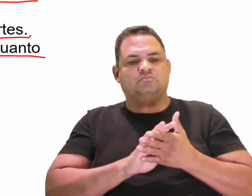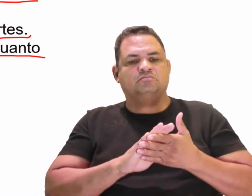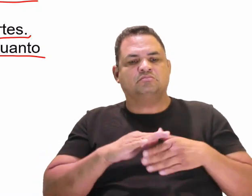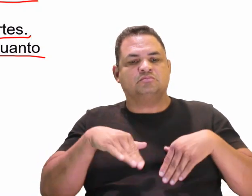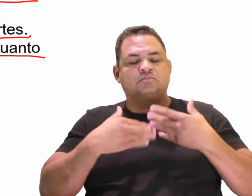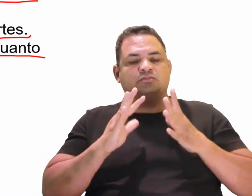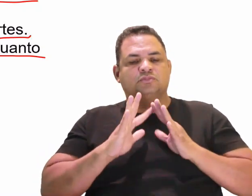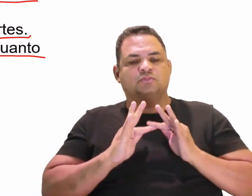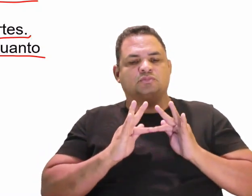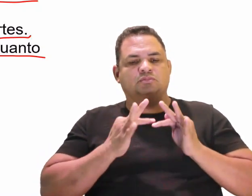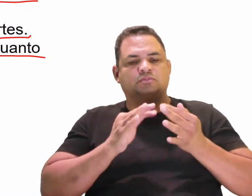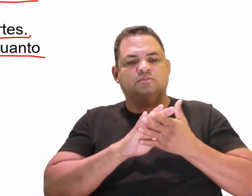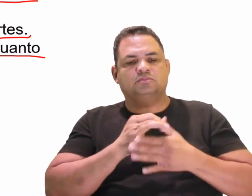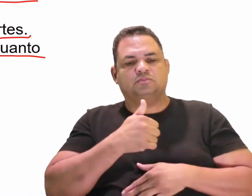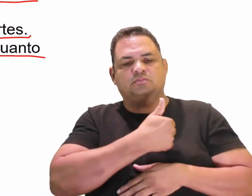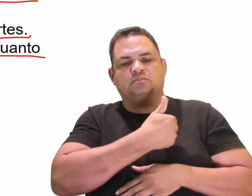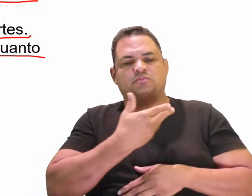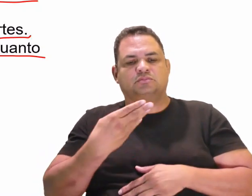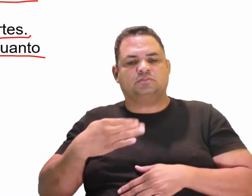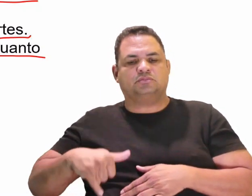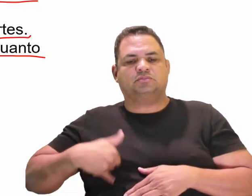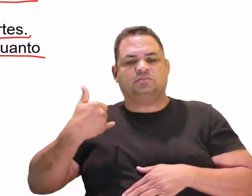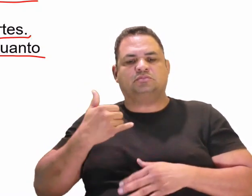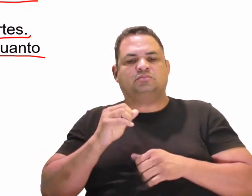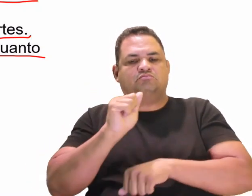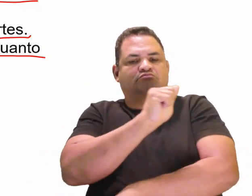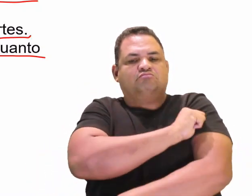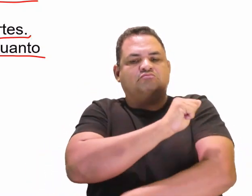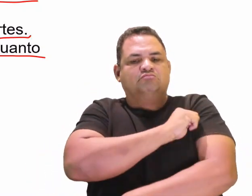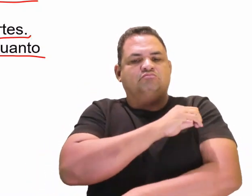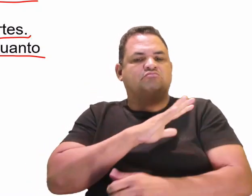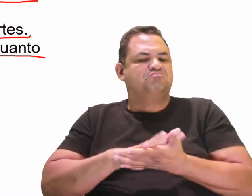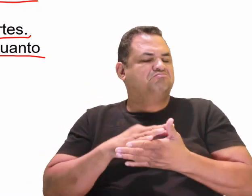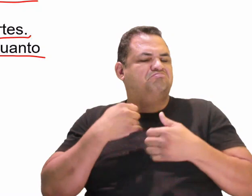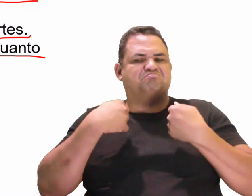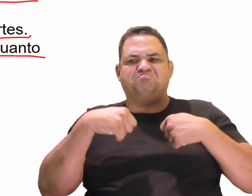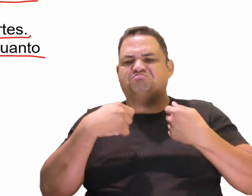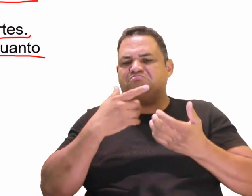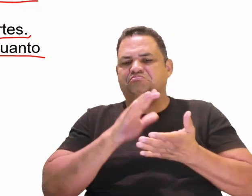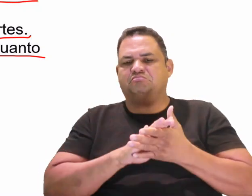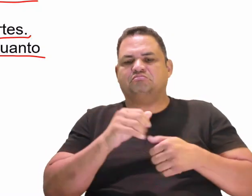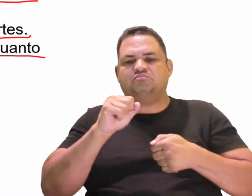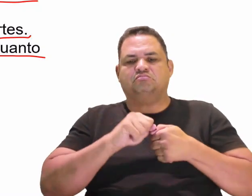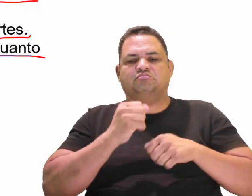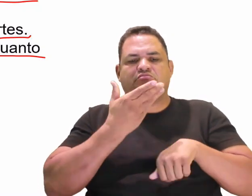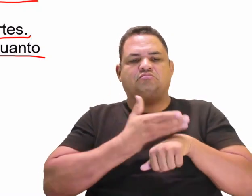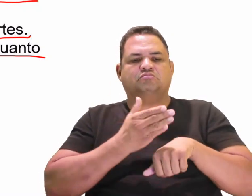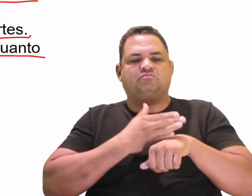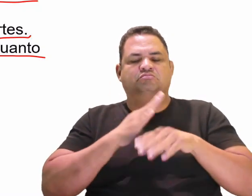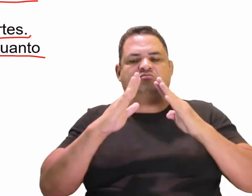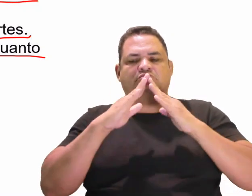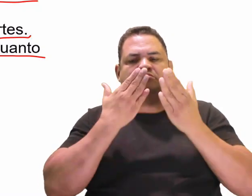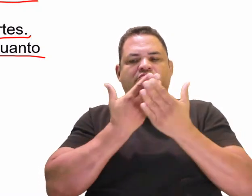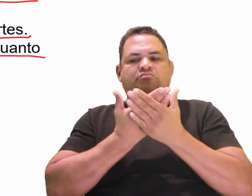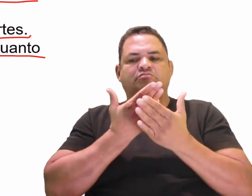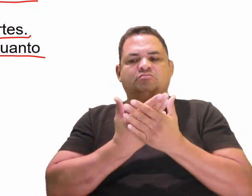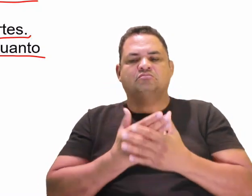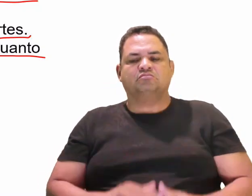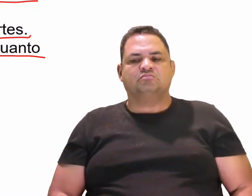Ao completar 14 anos, o aluno não é mais obrigado a praticar esporte na